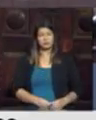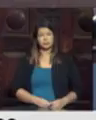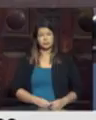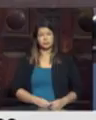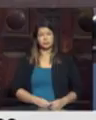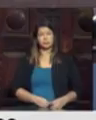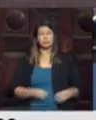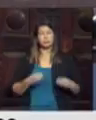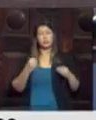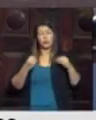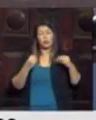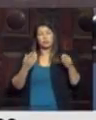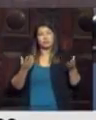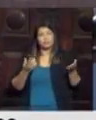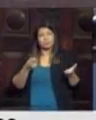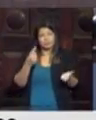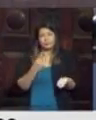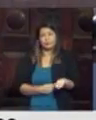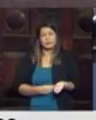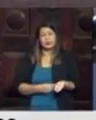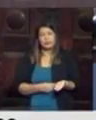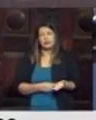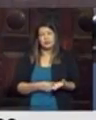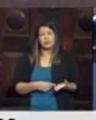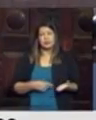o acometimento